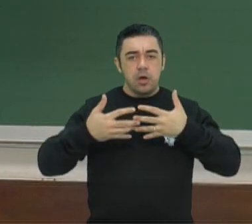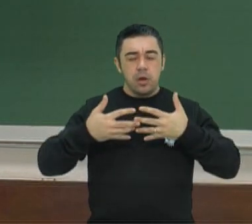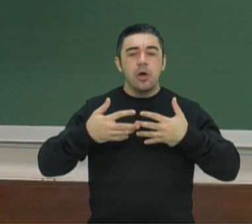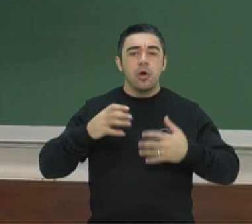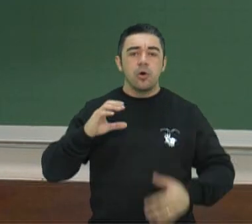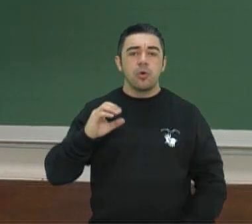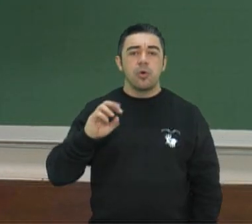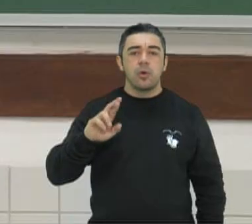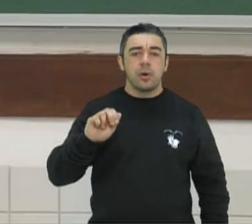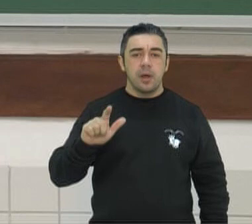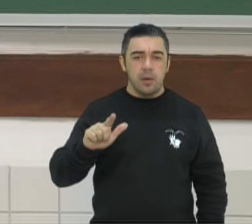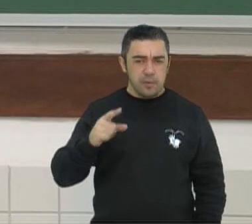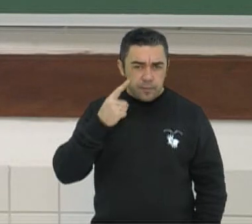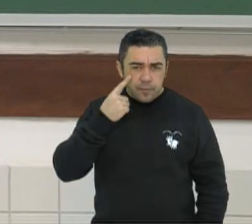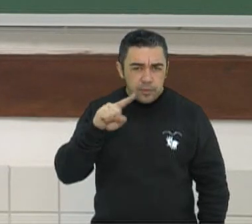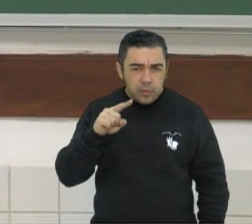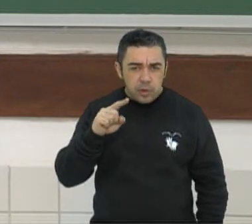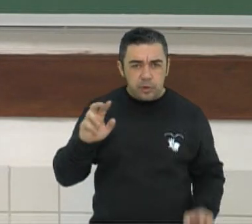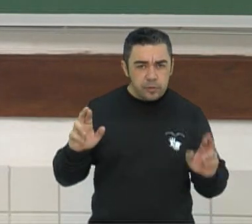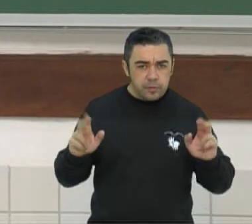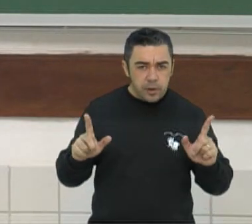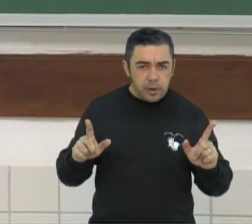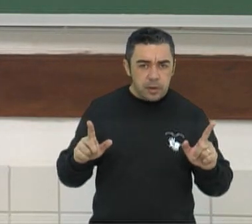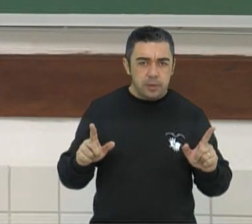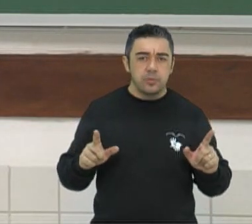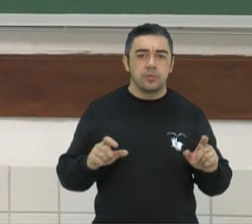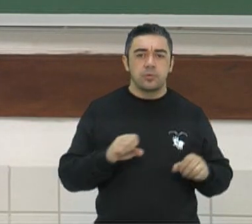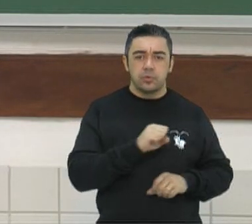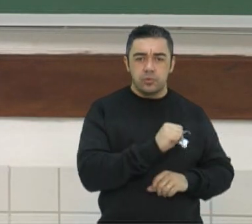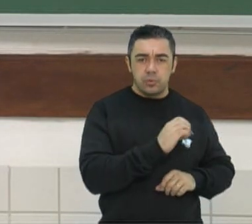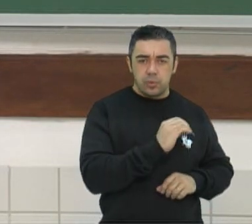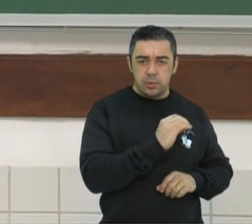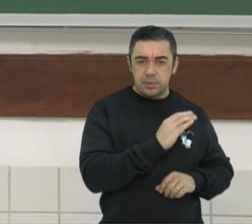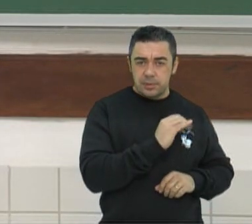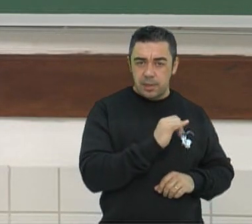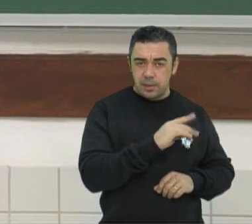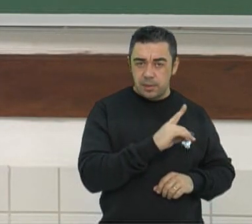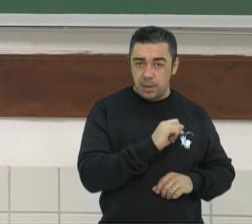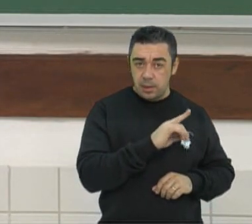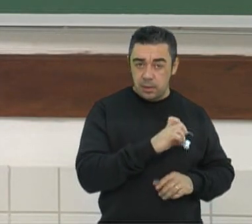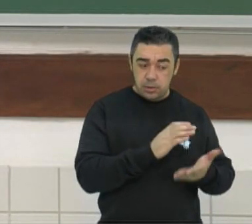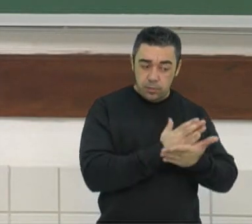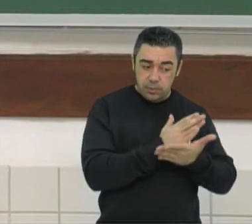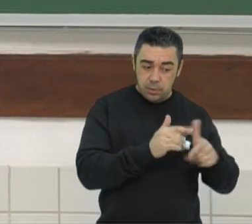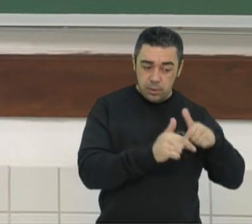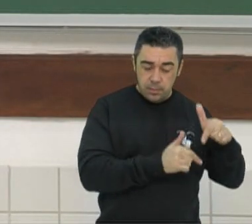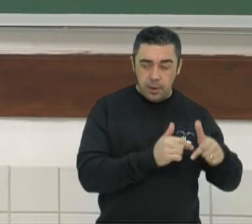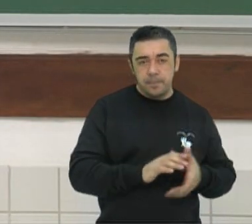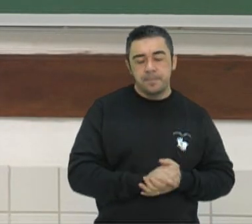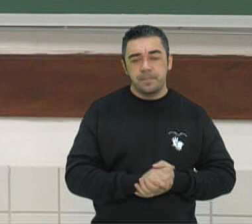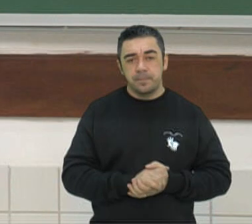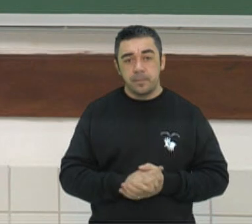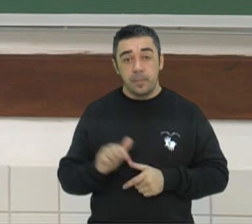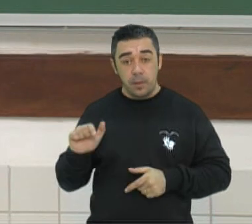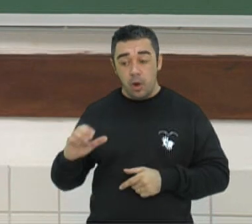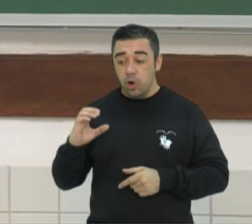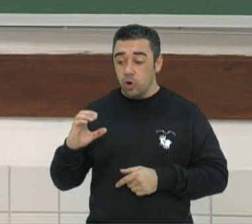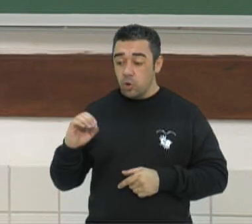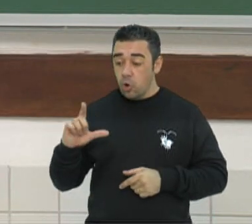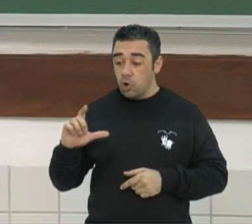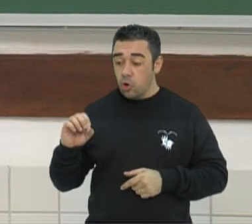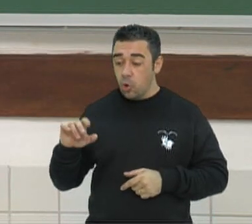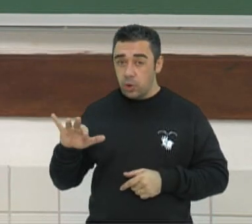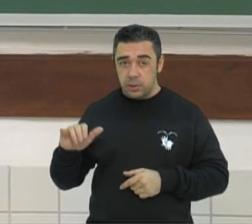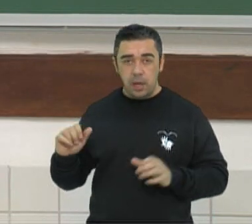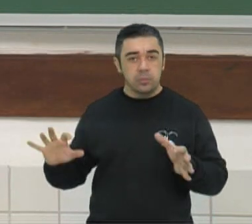de colônia. Entenderam a diferença entre colônia e sociedade? Então, sociedade, a divisão de trabalho, mas os organismos eles não estão unidos